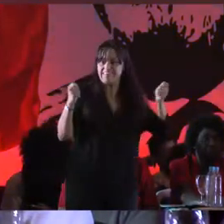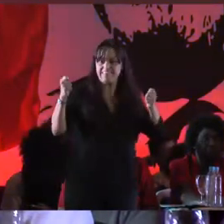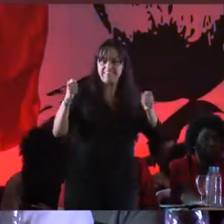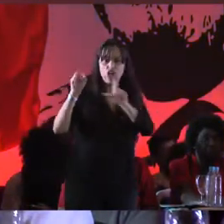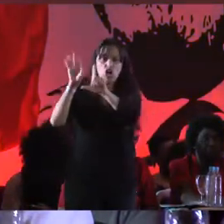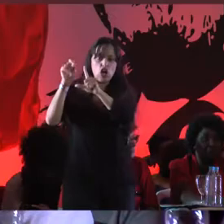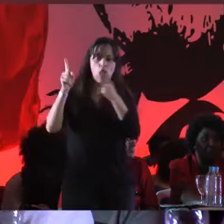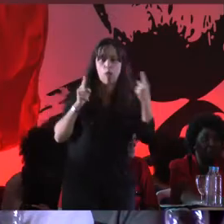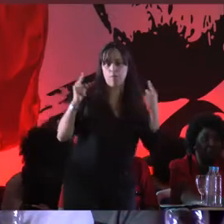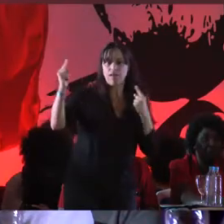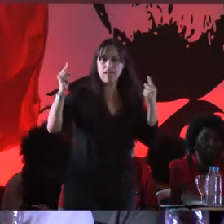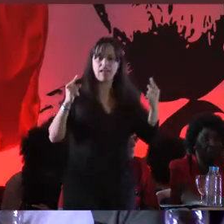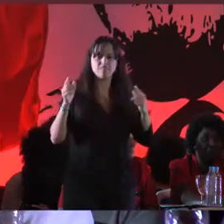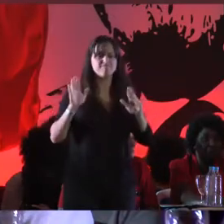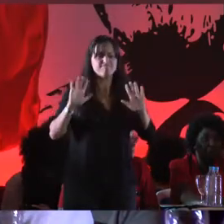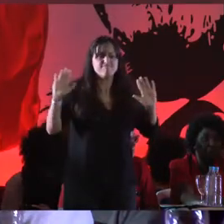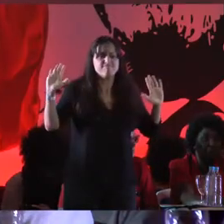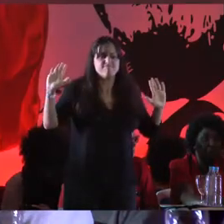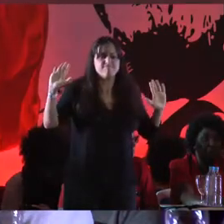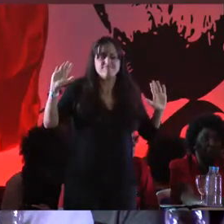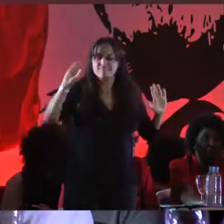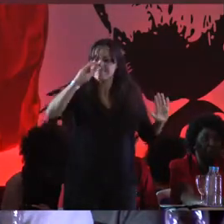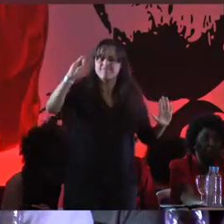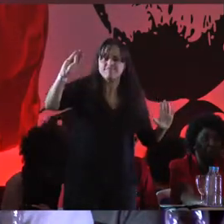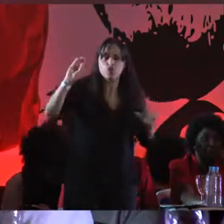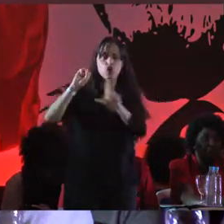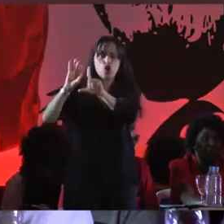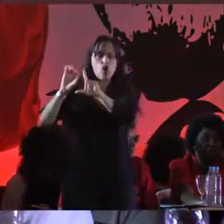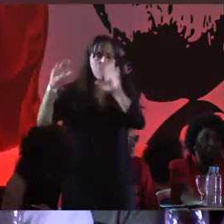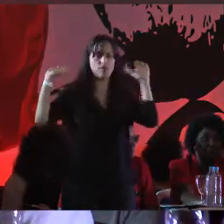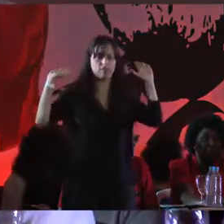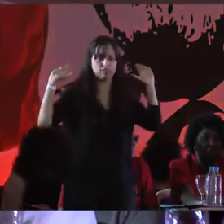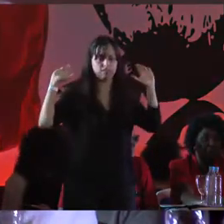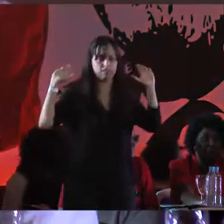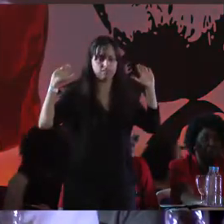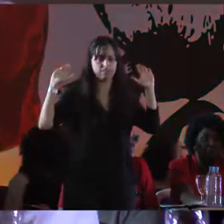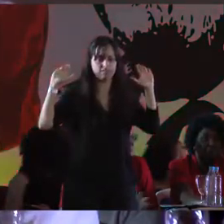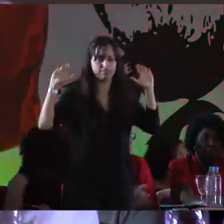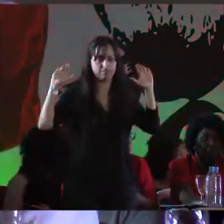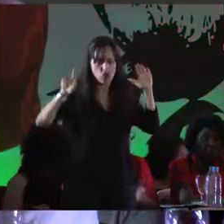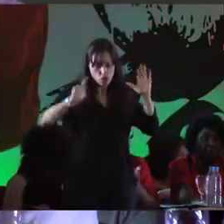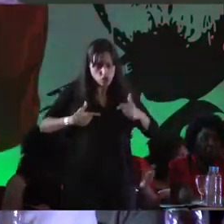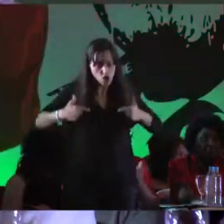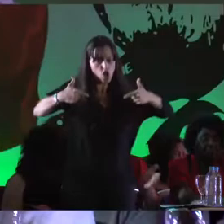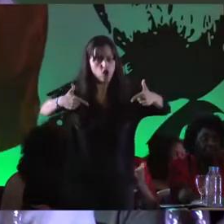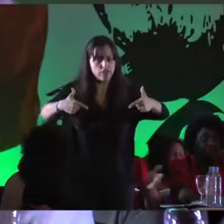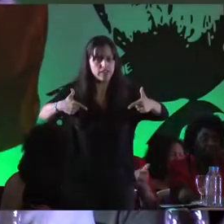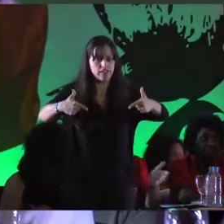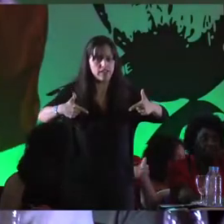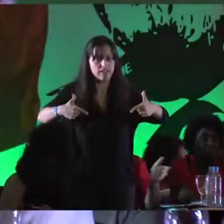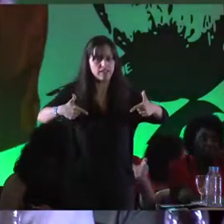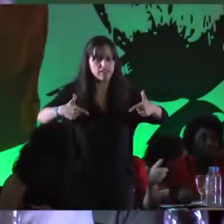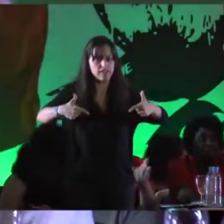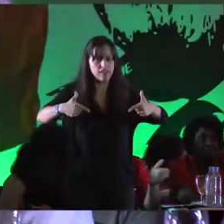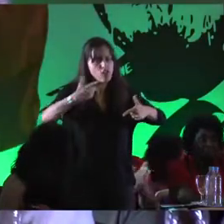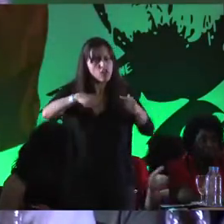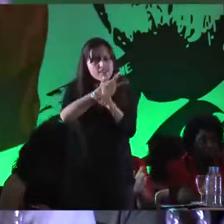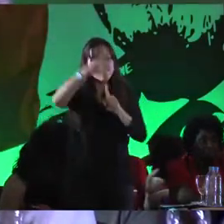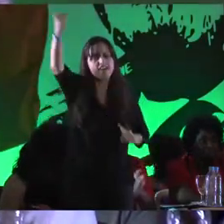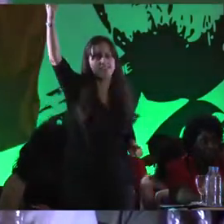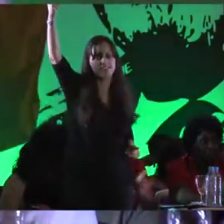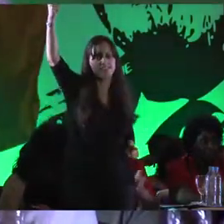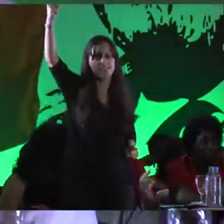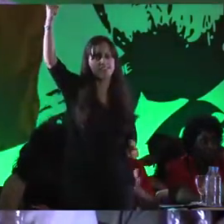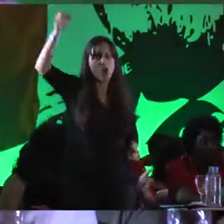ficar falando de plano B. Isso é bola nas costas da nossa luta. Não tem plano B, é